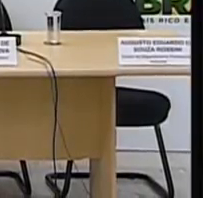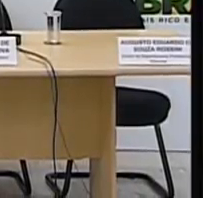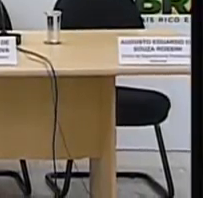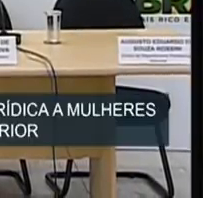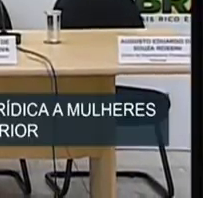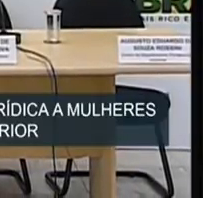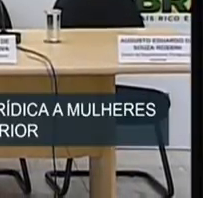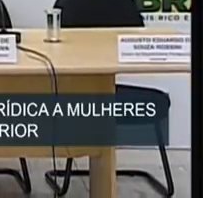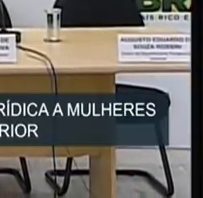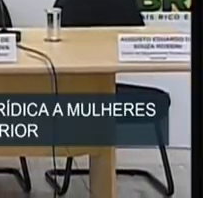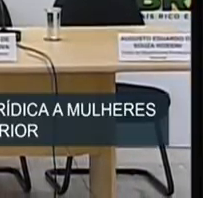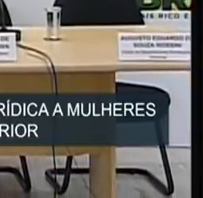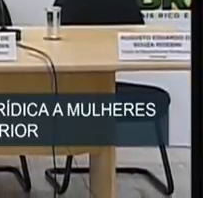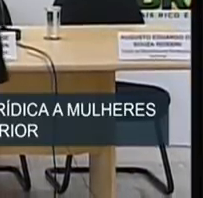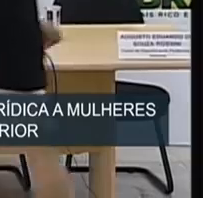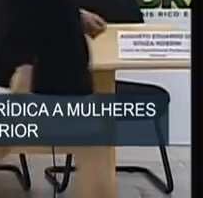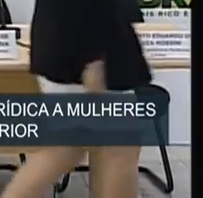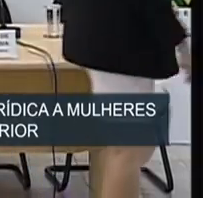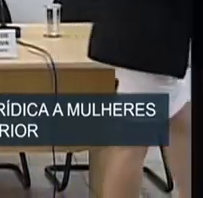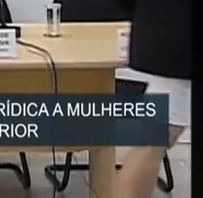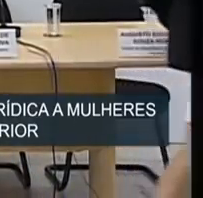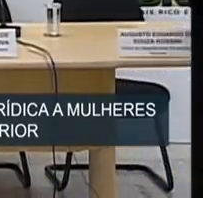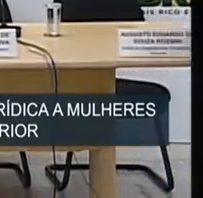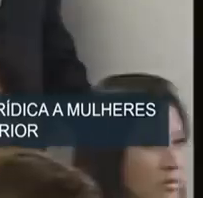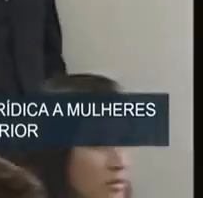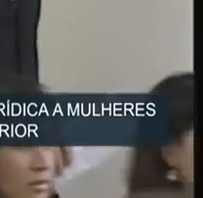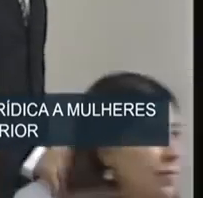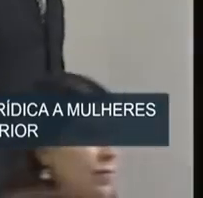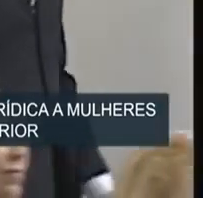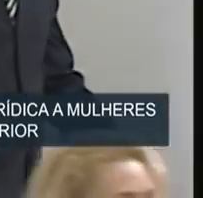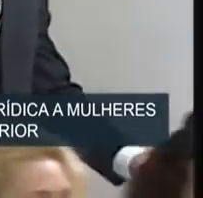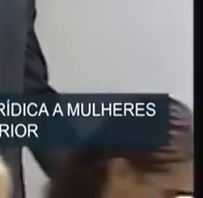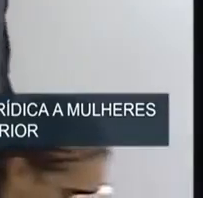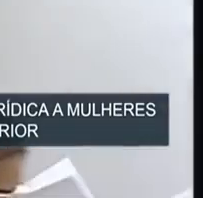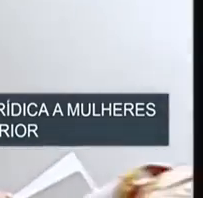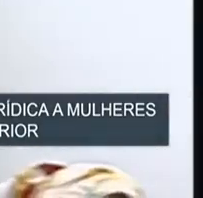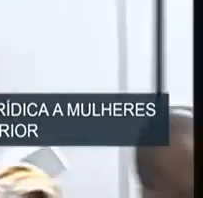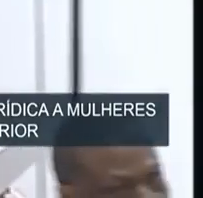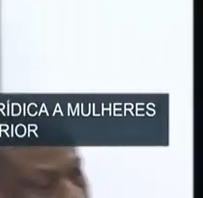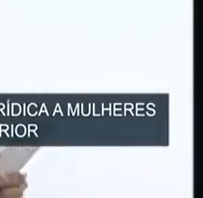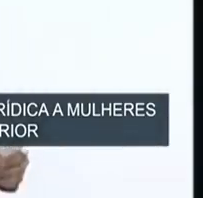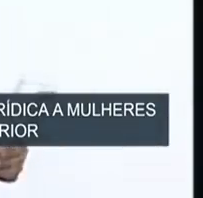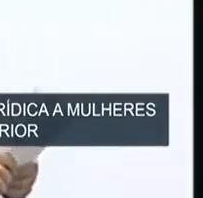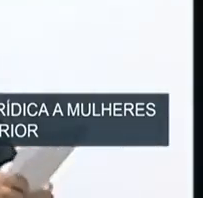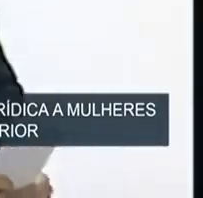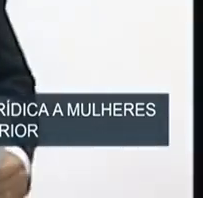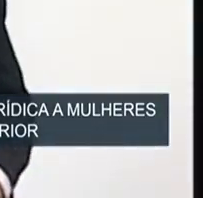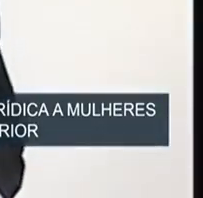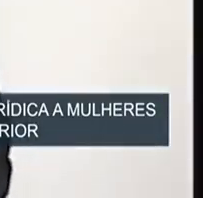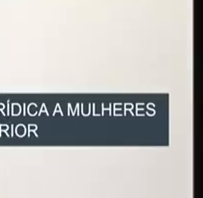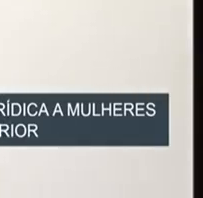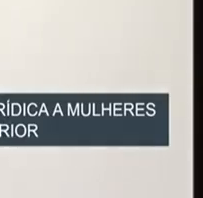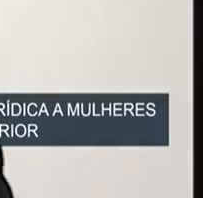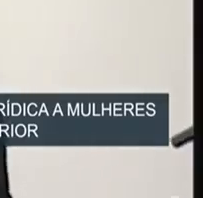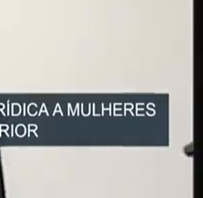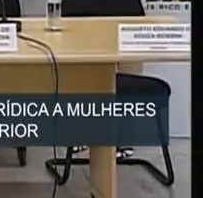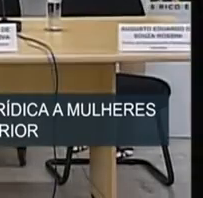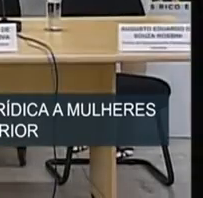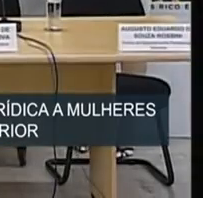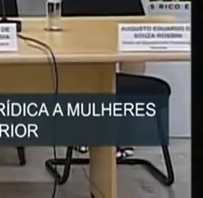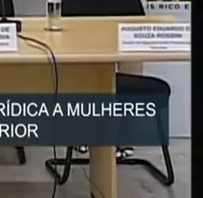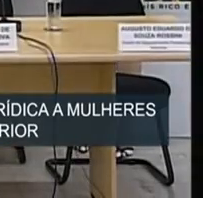para assistência jurídica a mulheres em situação de violência no Brasil e no exterior. Participam a ministra Eleonora Menicucci, da